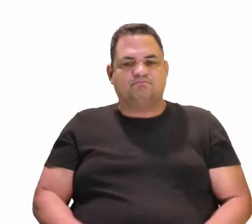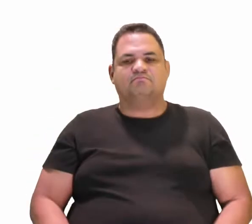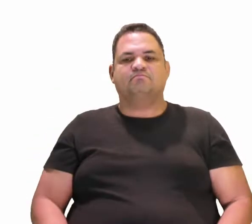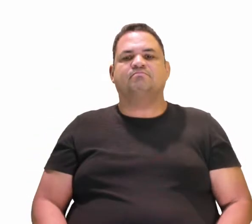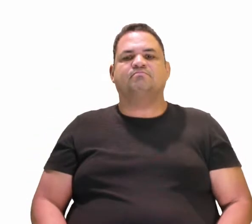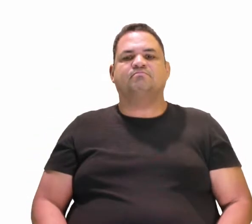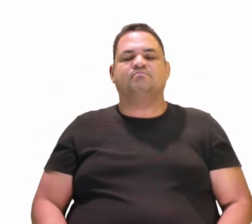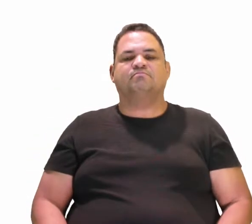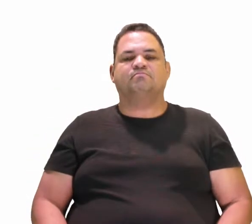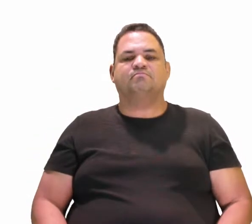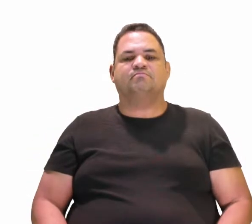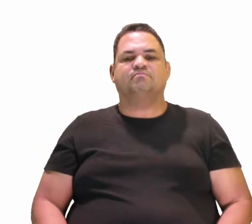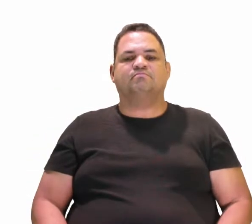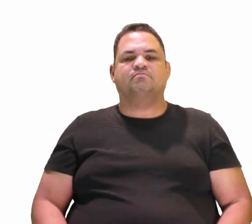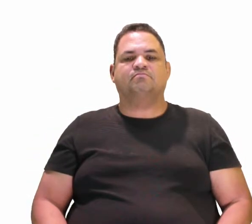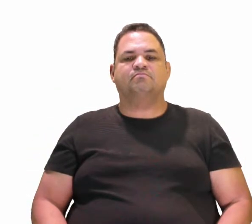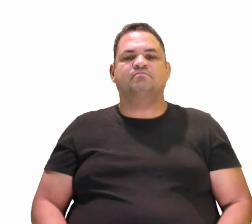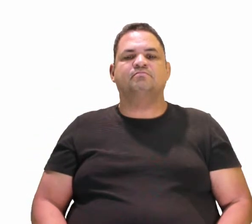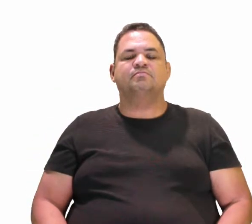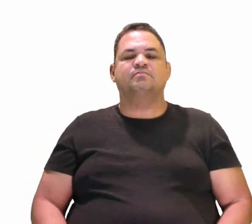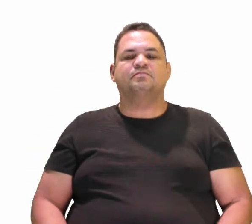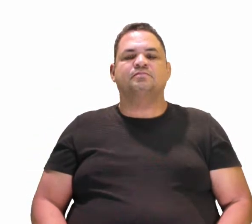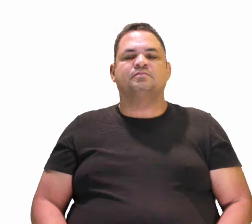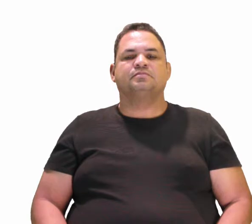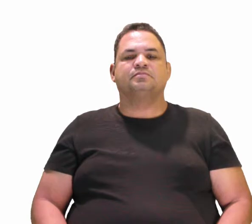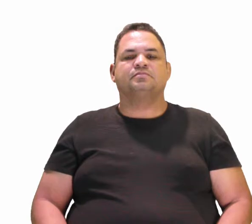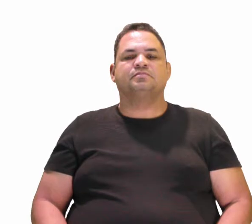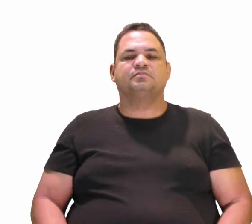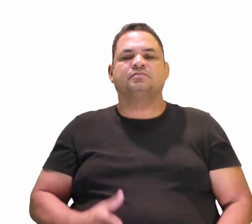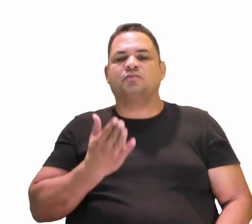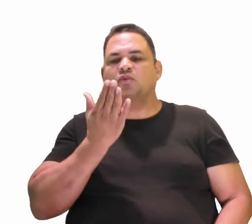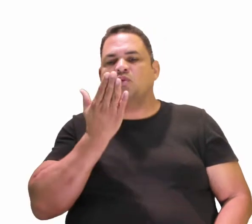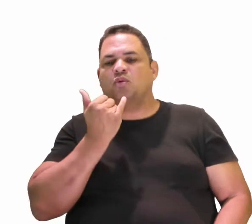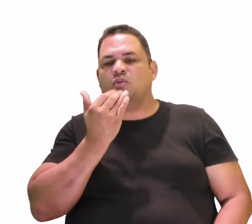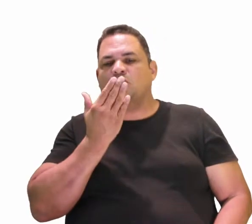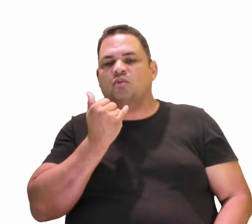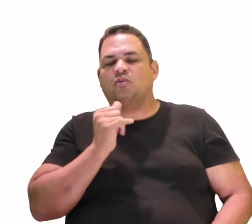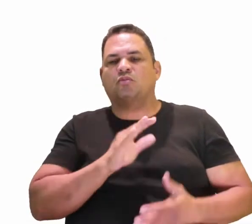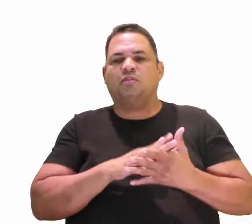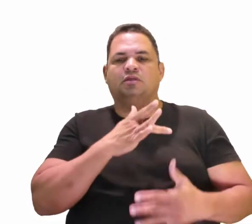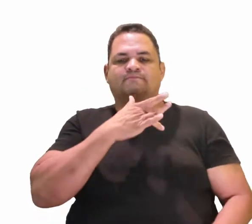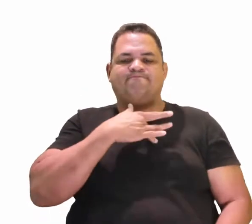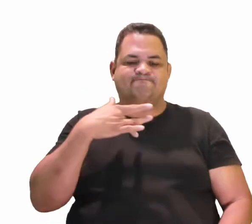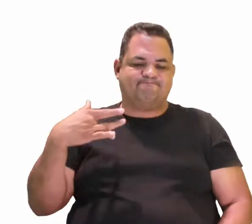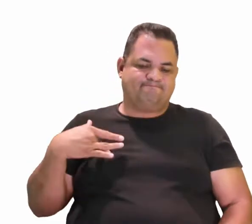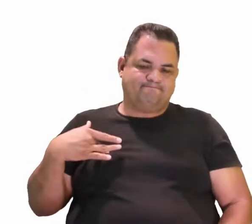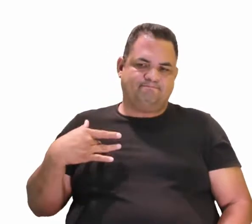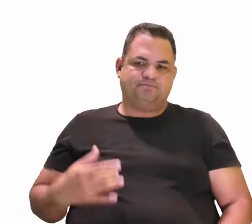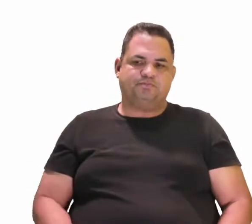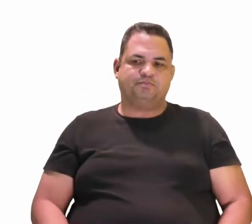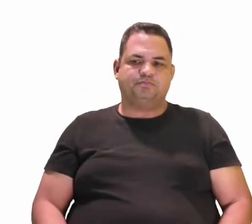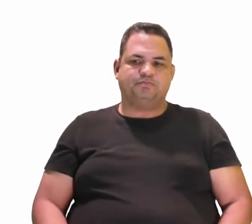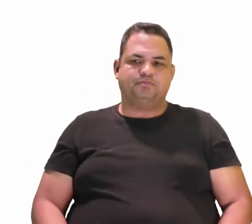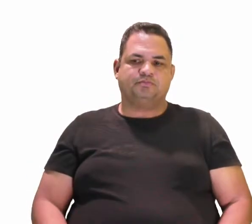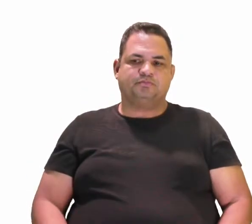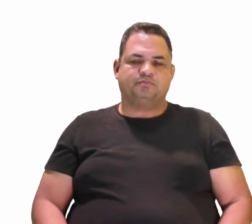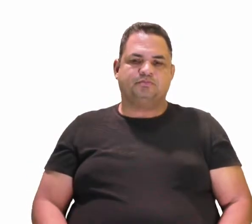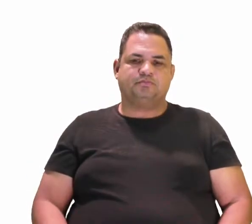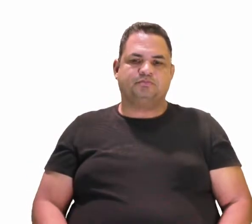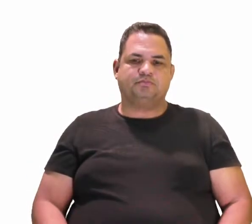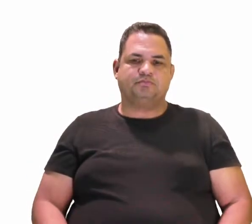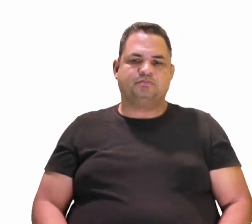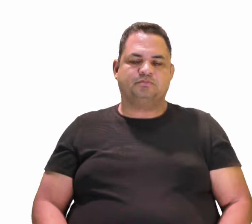diariamente. Eat healthy, comer de forma saudável.